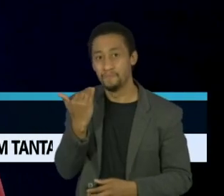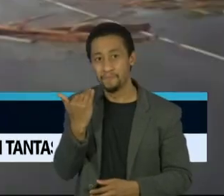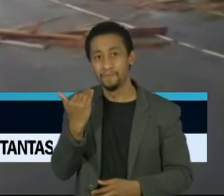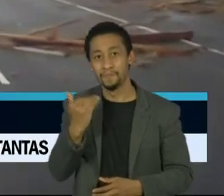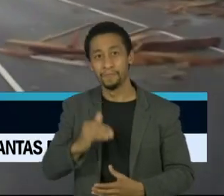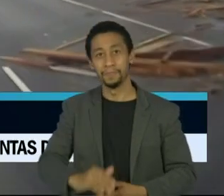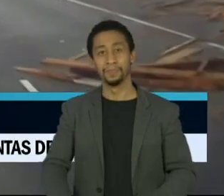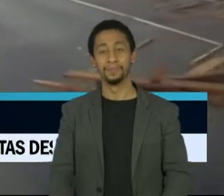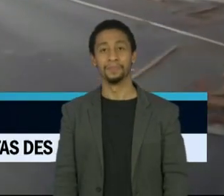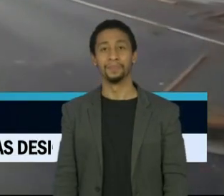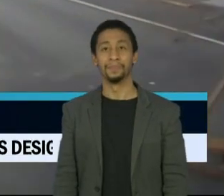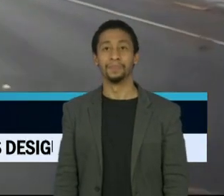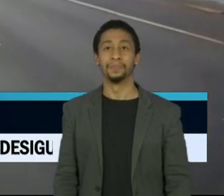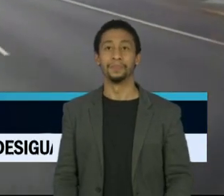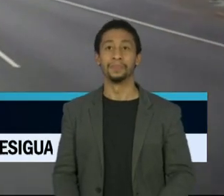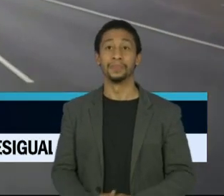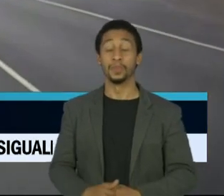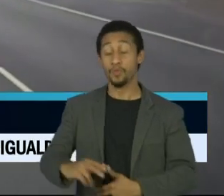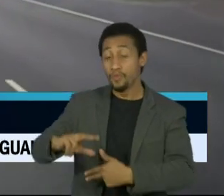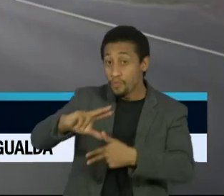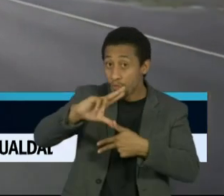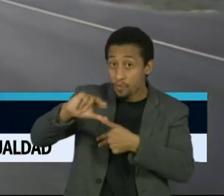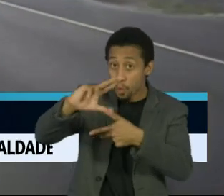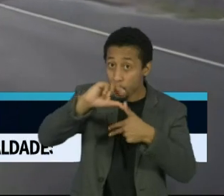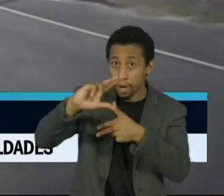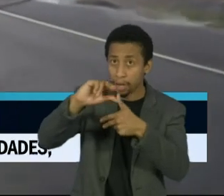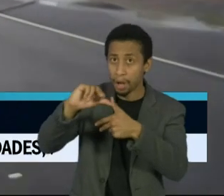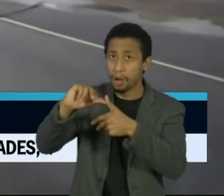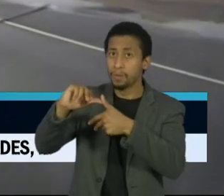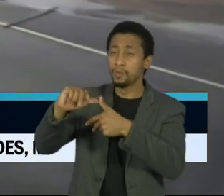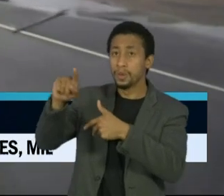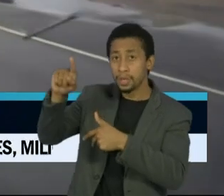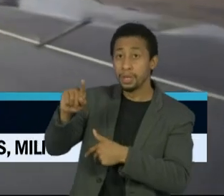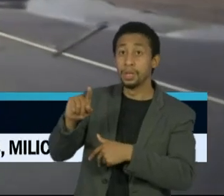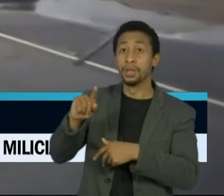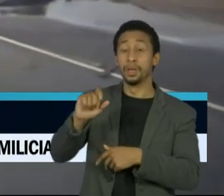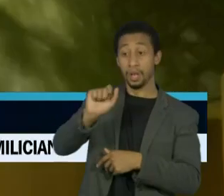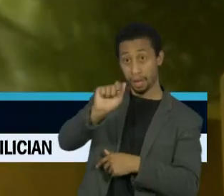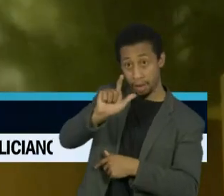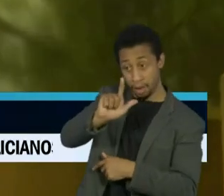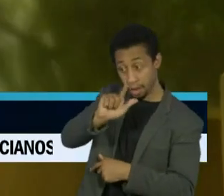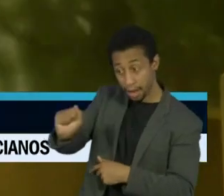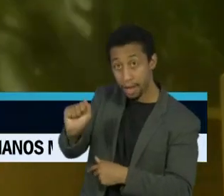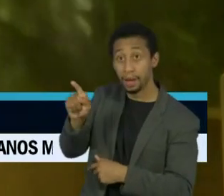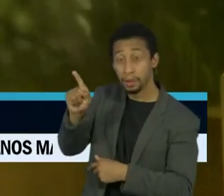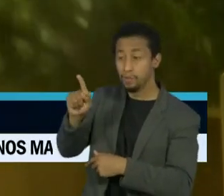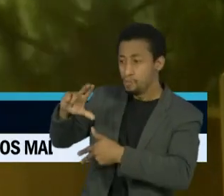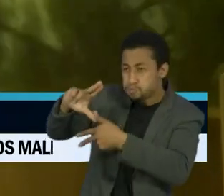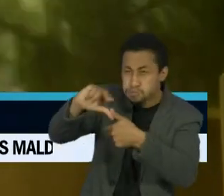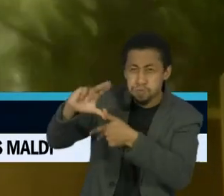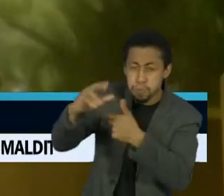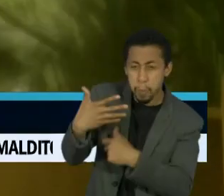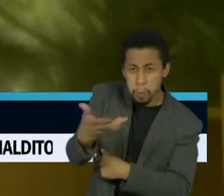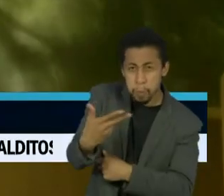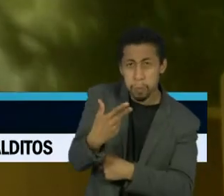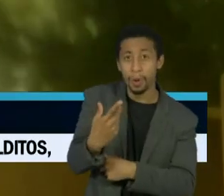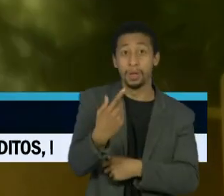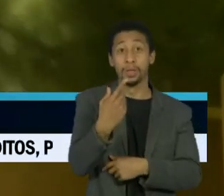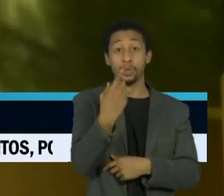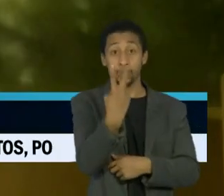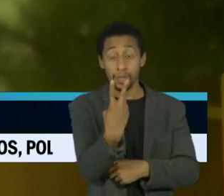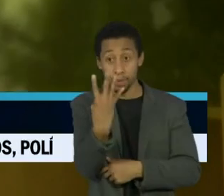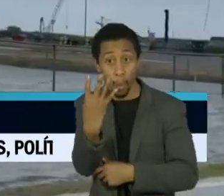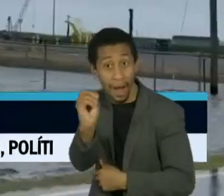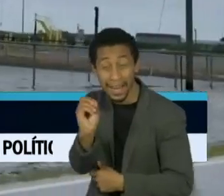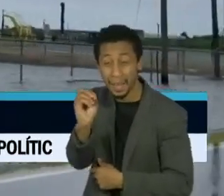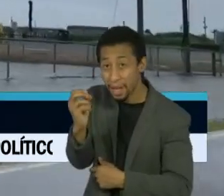pessoas. O furacão atingiu os estados da Louisiana e do Texas com ventos de cerca de 240 km